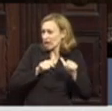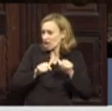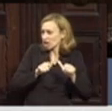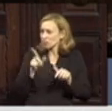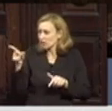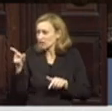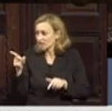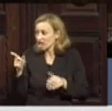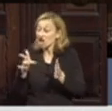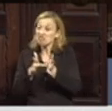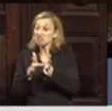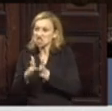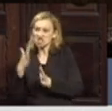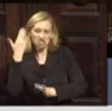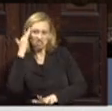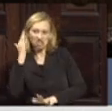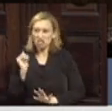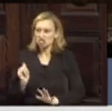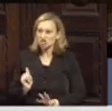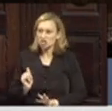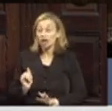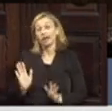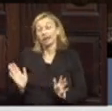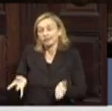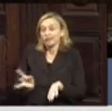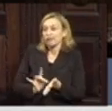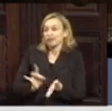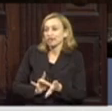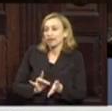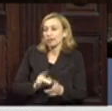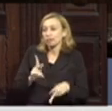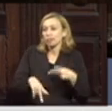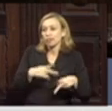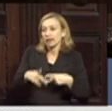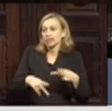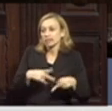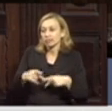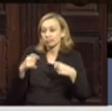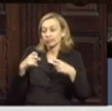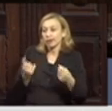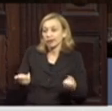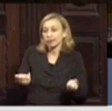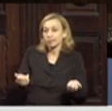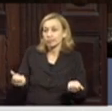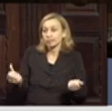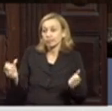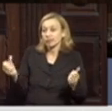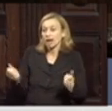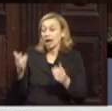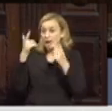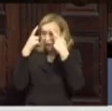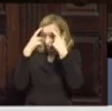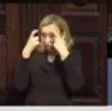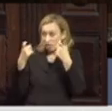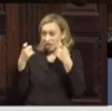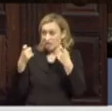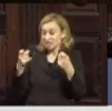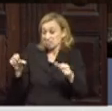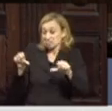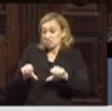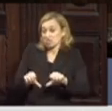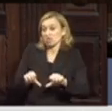pela violência. E o que nós ouvimos? O governador não teve tempo de ler o plano de segurança. E a gente fica